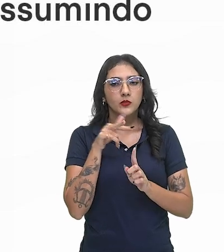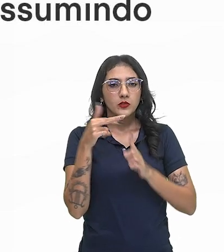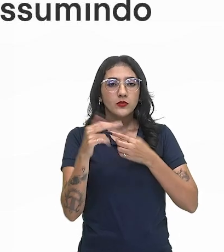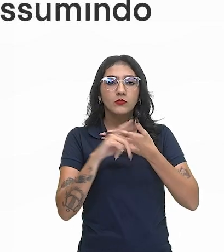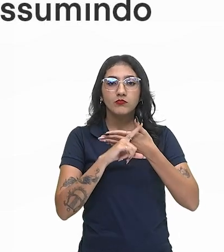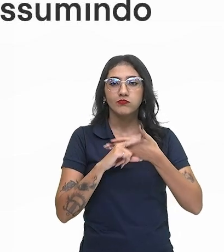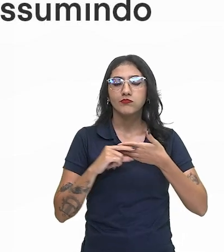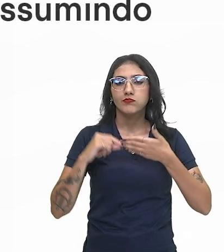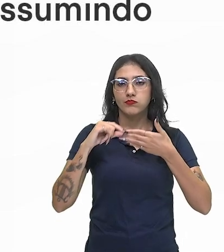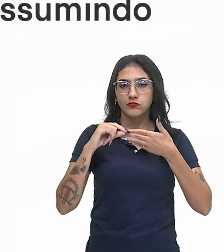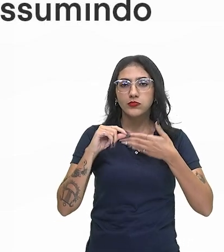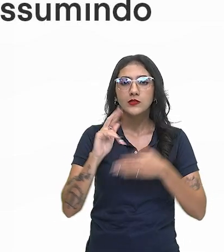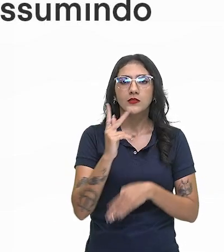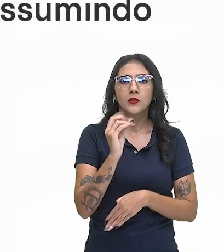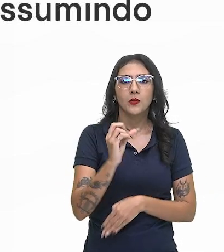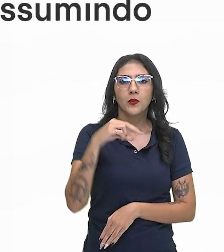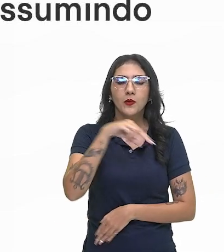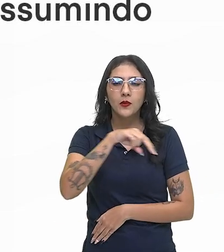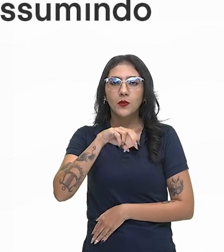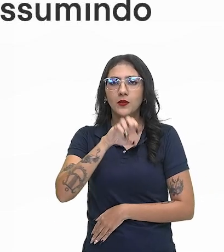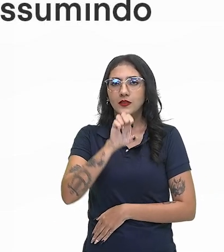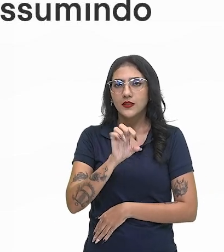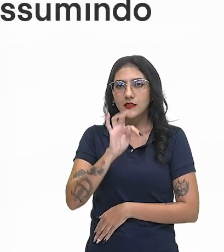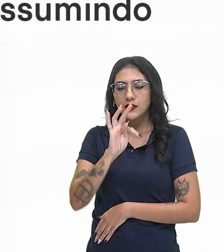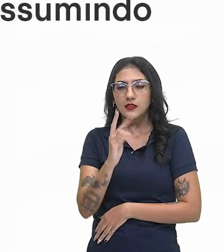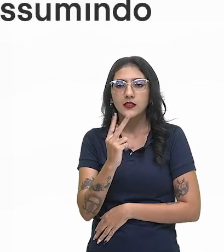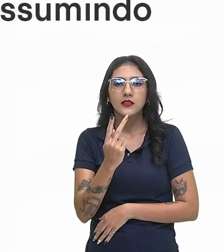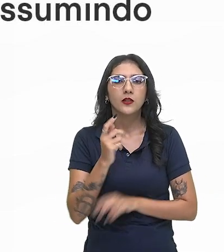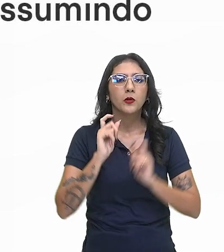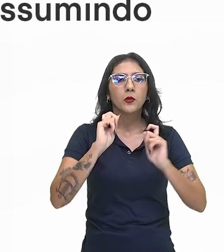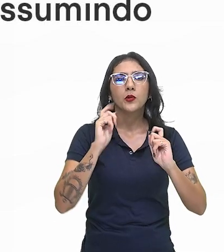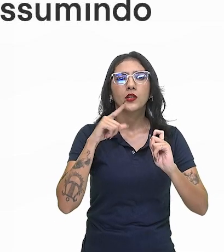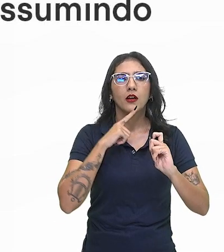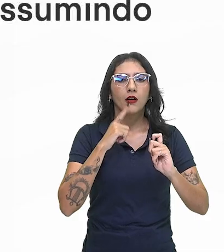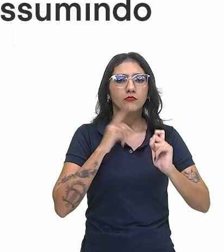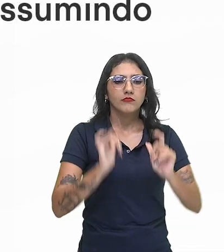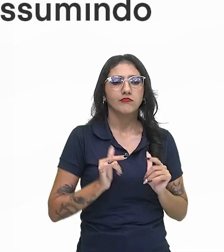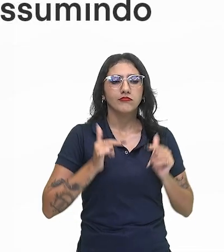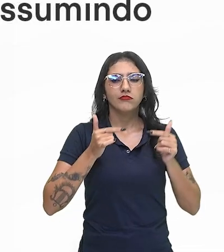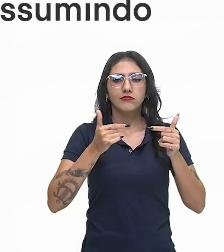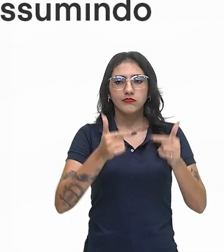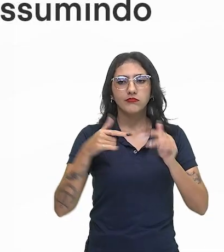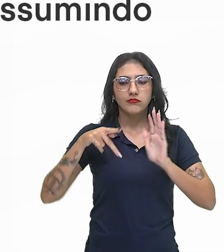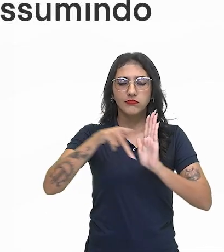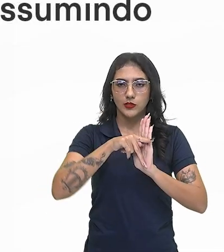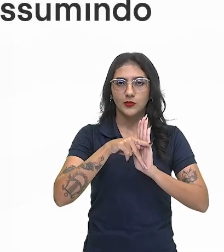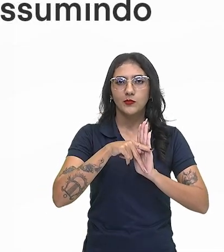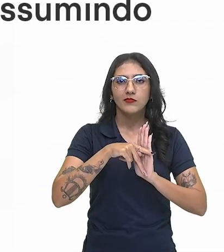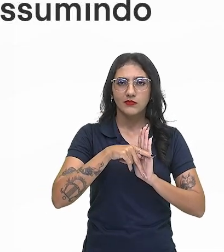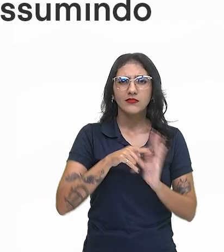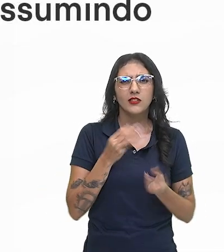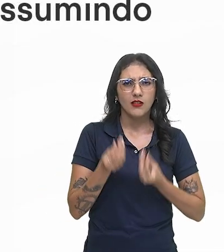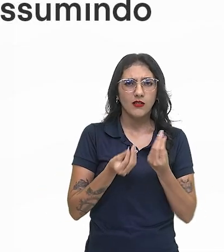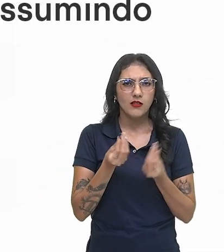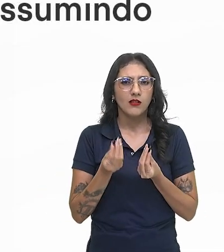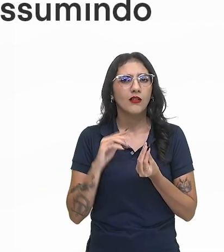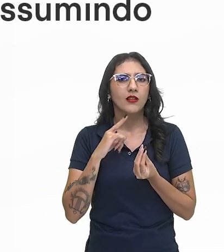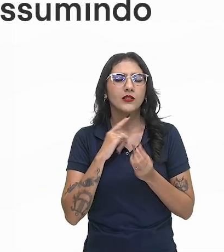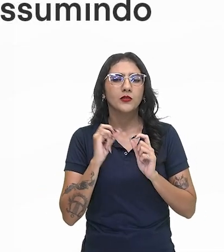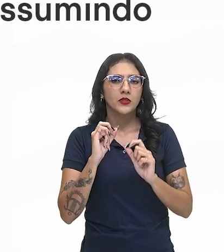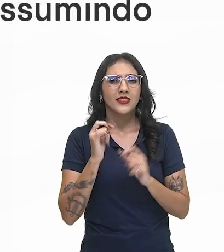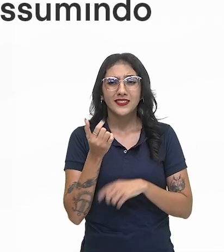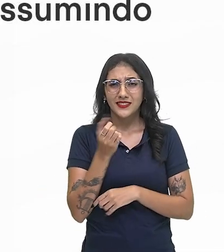conflitos sociais são uma forma de resistência à negação do reconhecimento, ou seja, ao